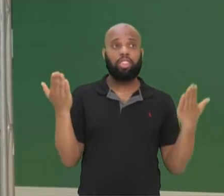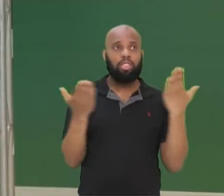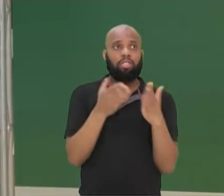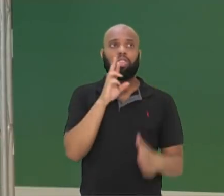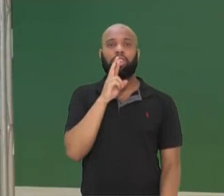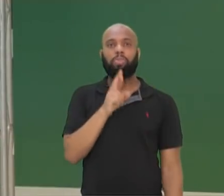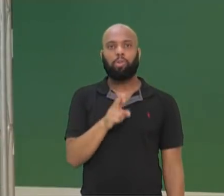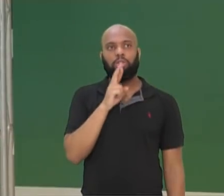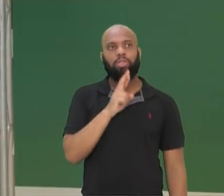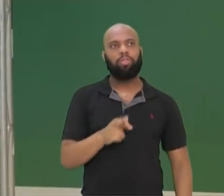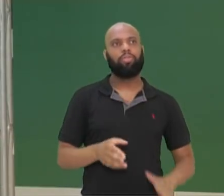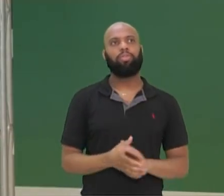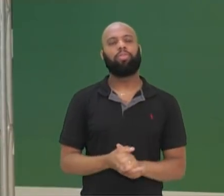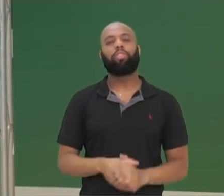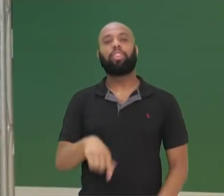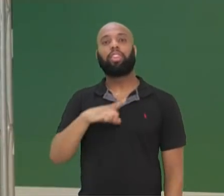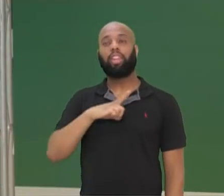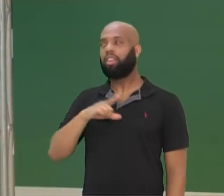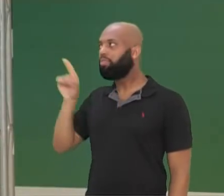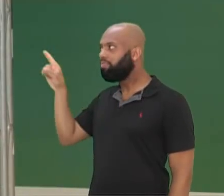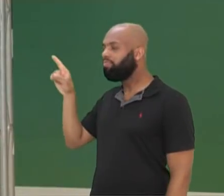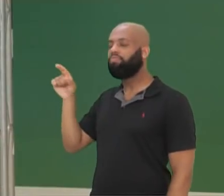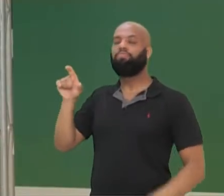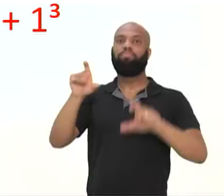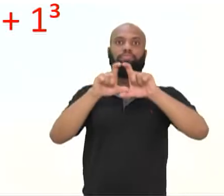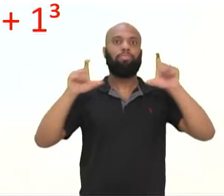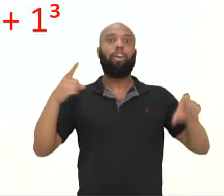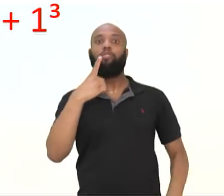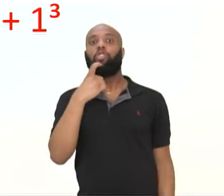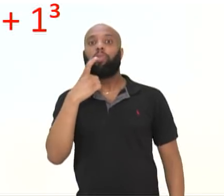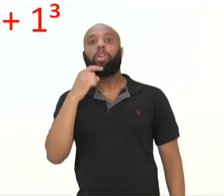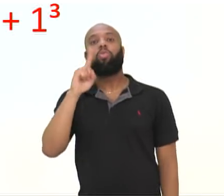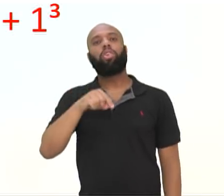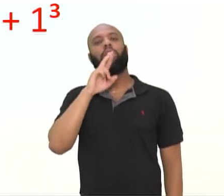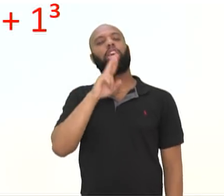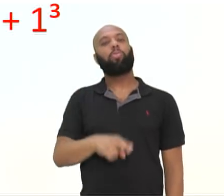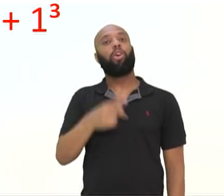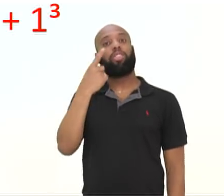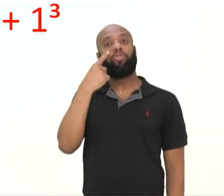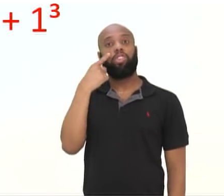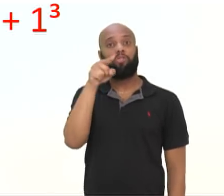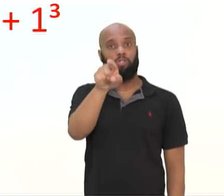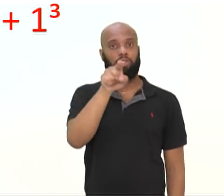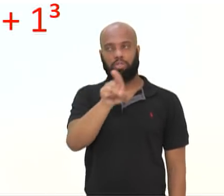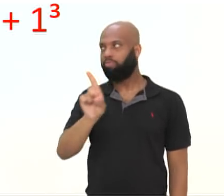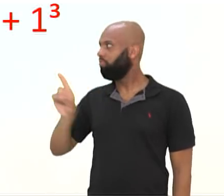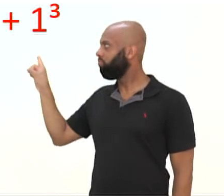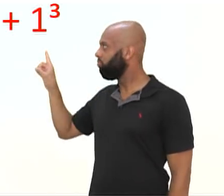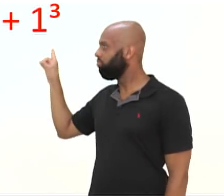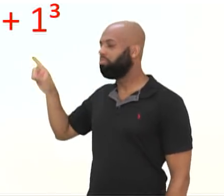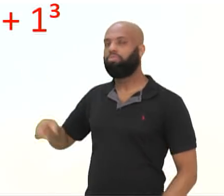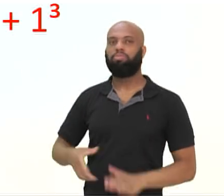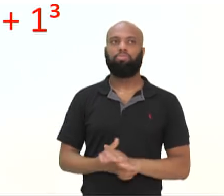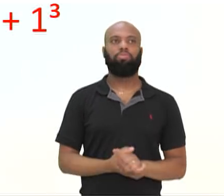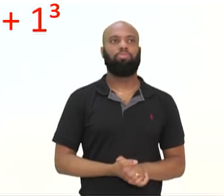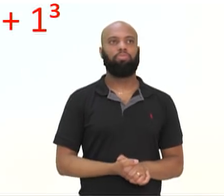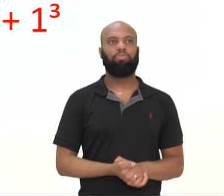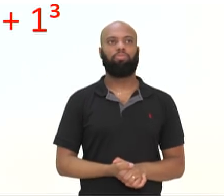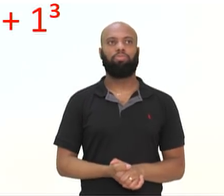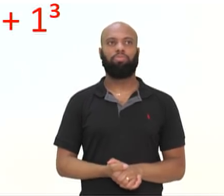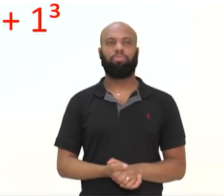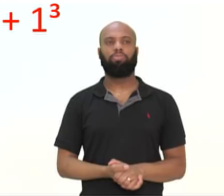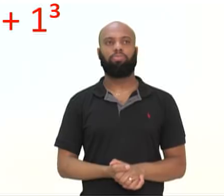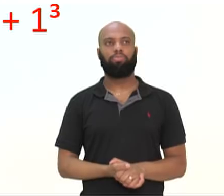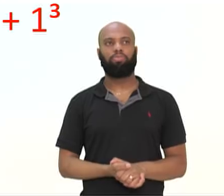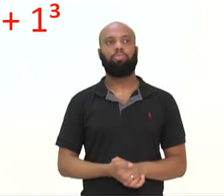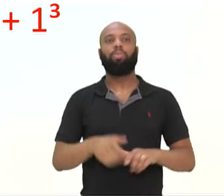resultados. Tá lá o primeiro, x ao cubo mais 6x ao quadrado mais 12x mais 8. E